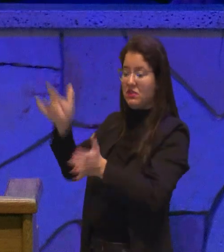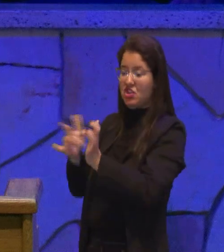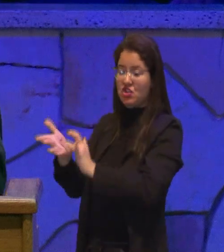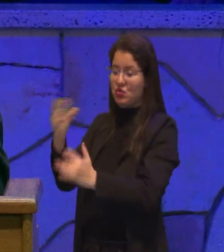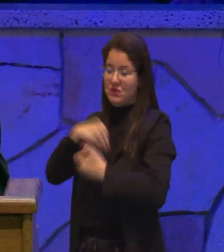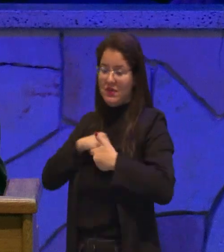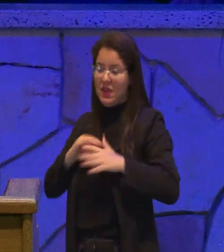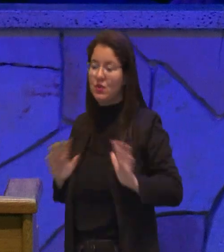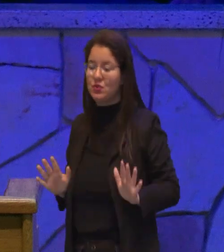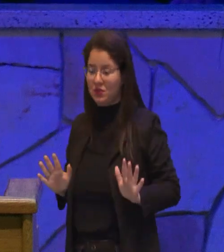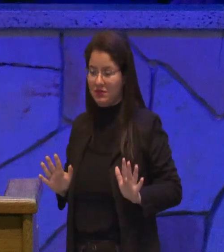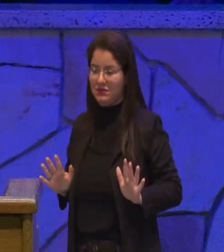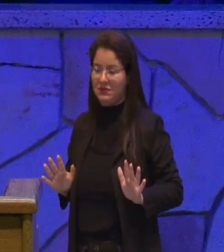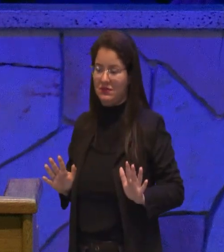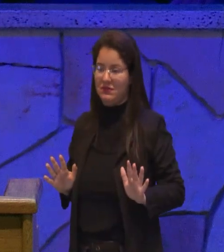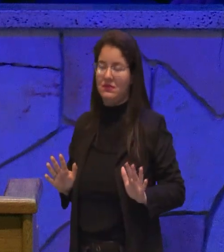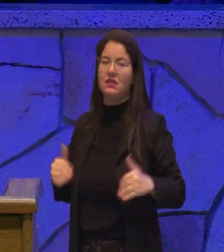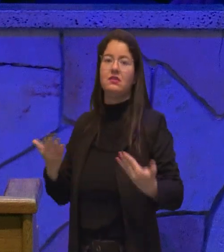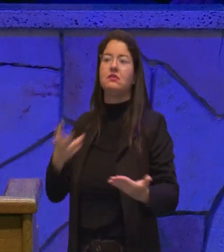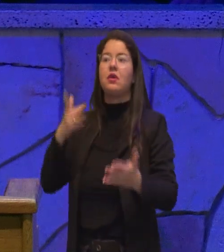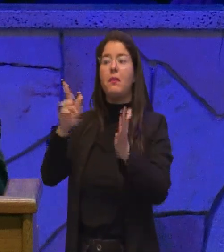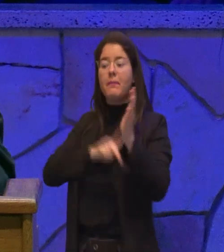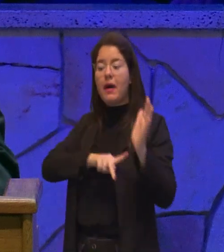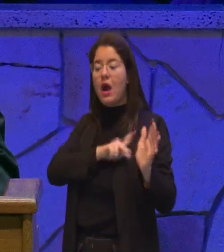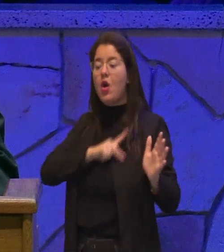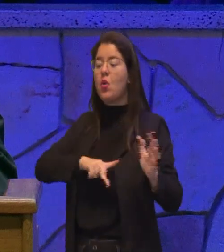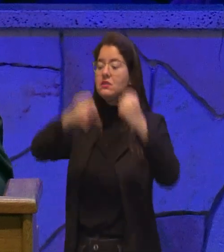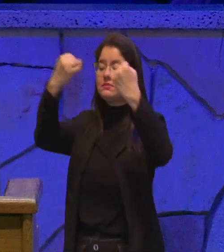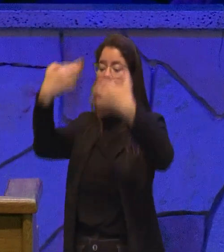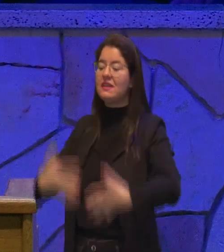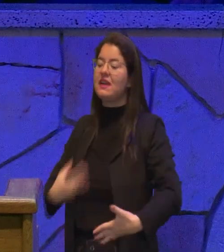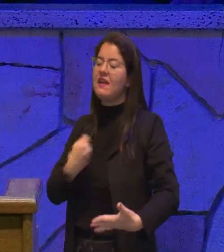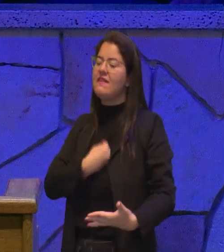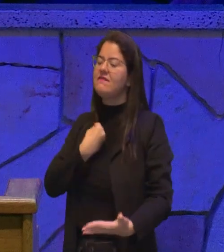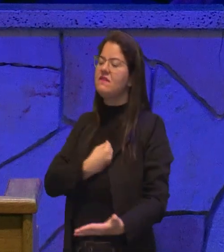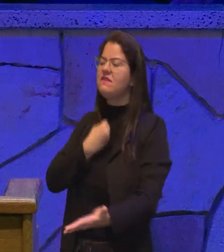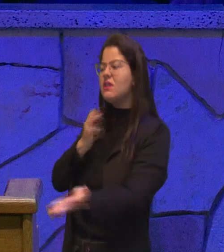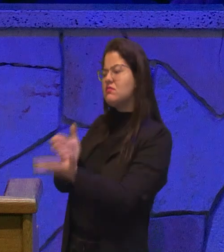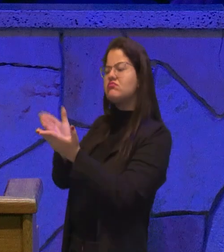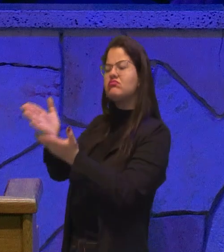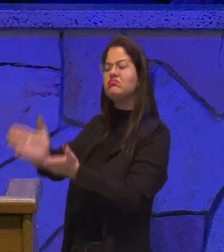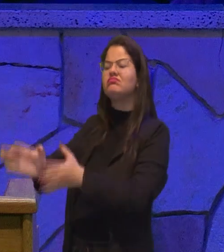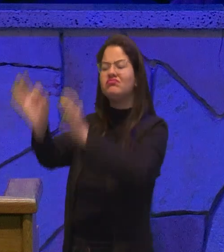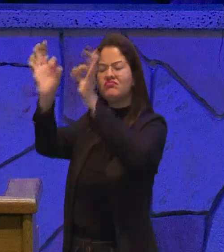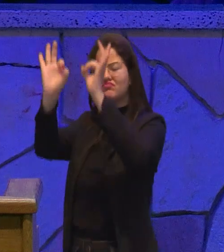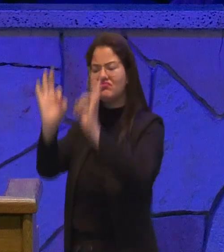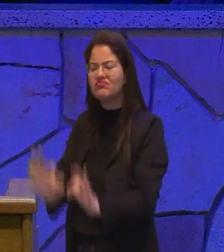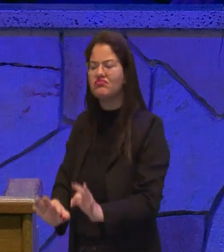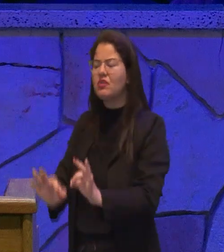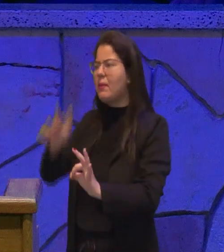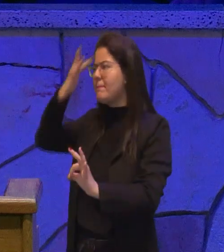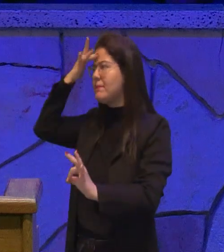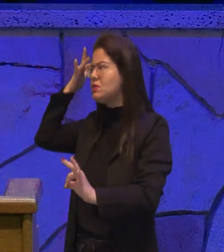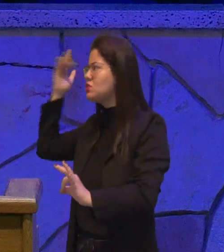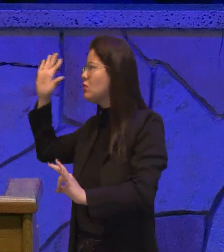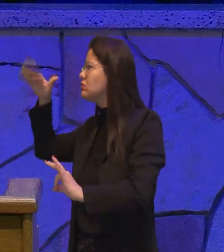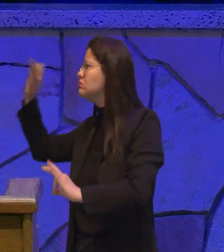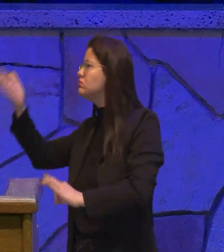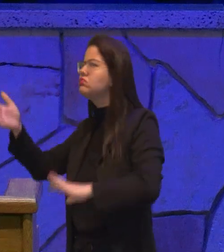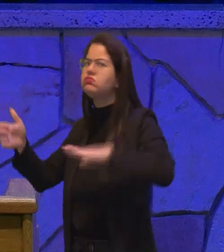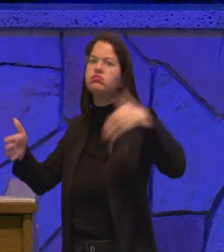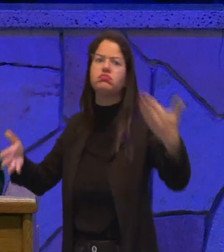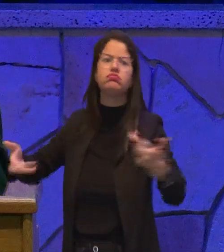isso que Paulo vai falar: vivei com dignidade para com os que estão de fora. Nesse texto